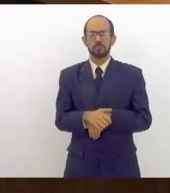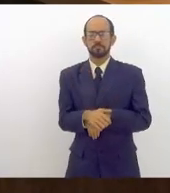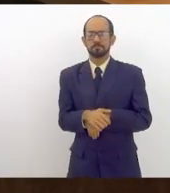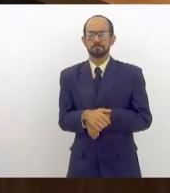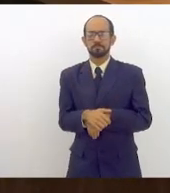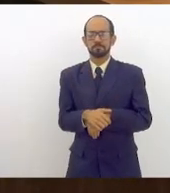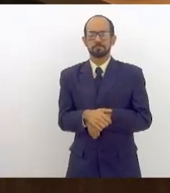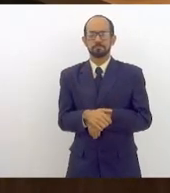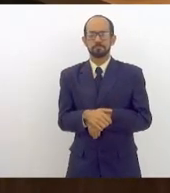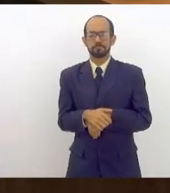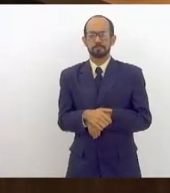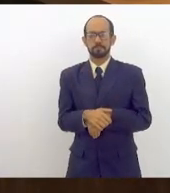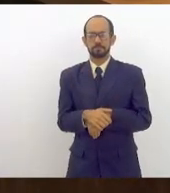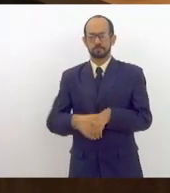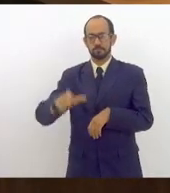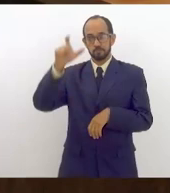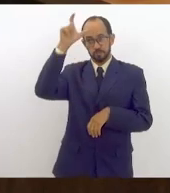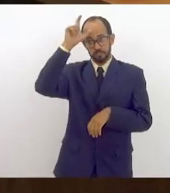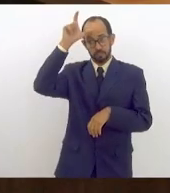o diabo